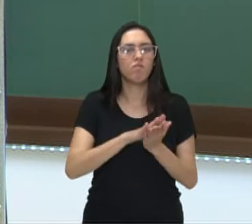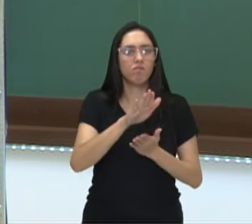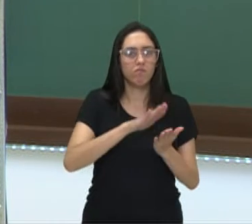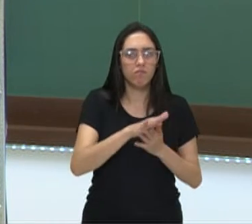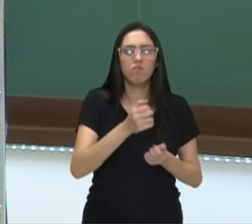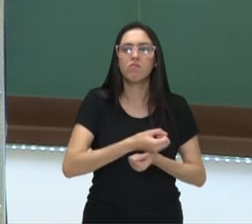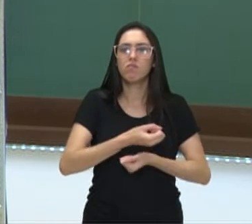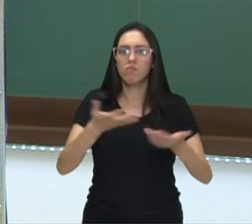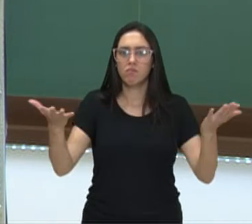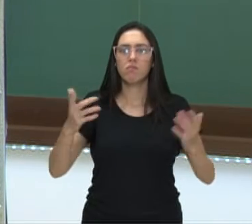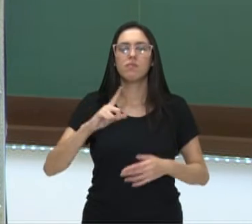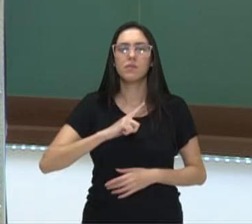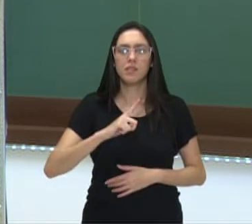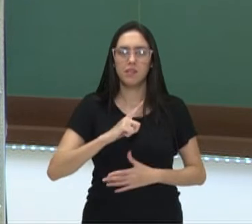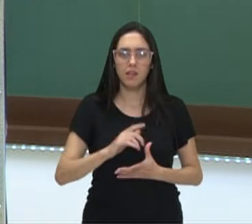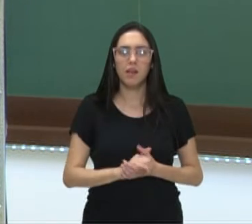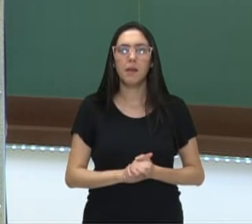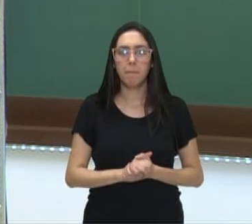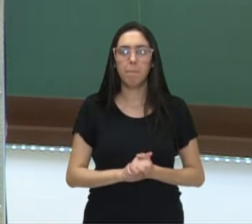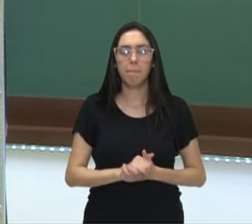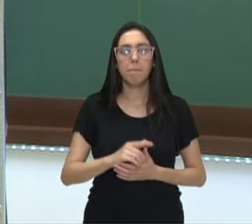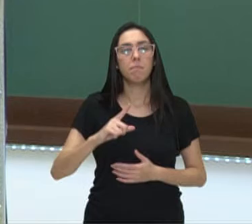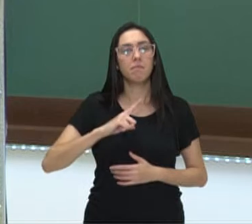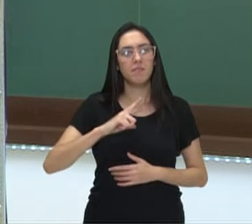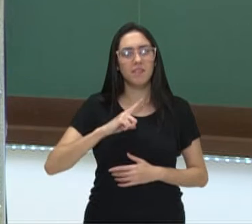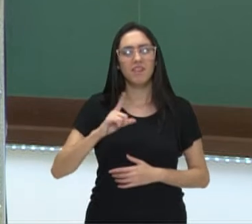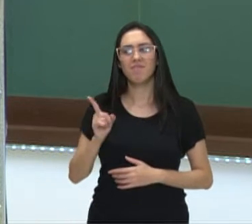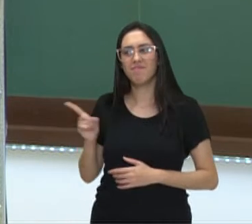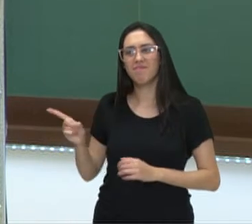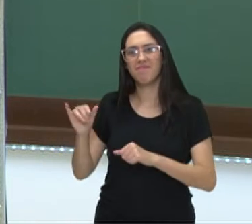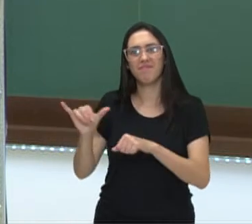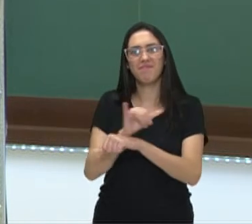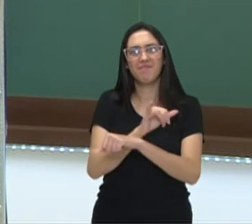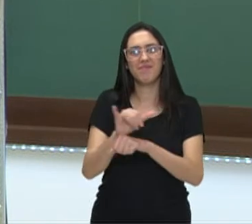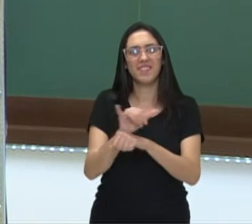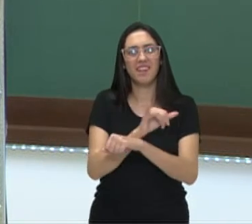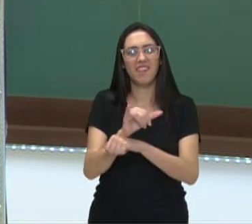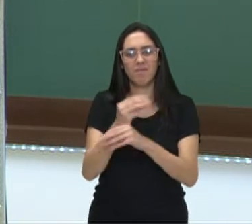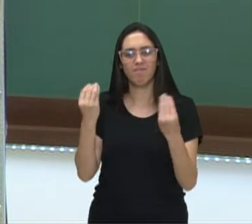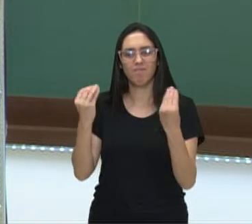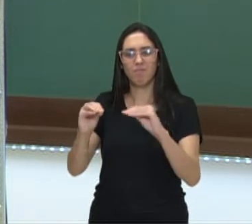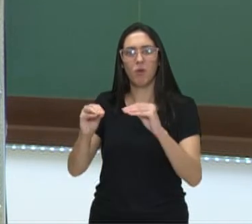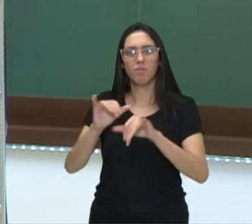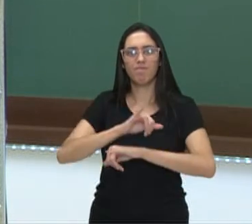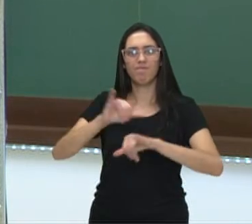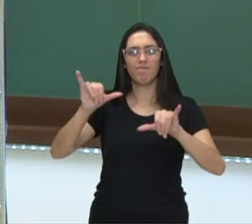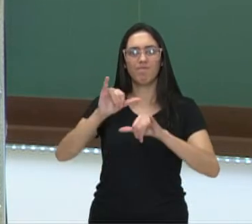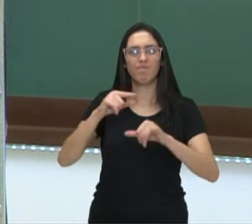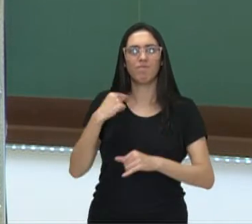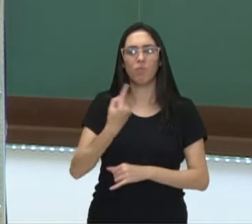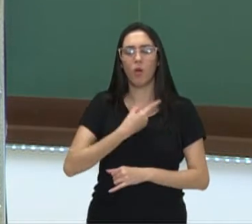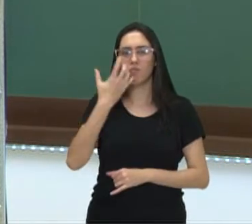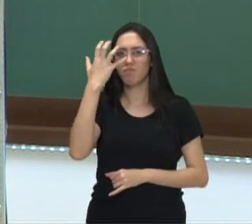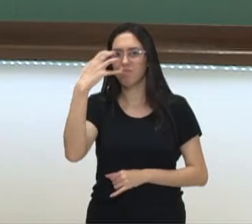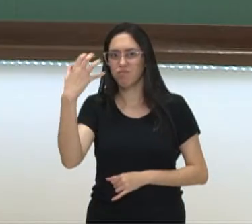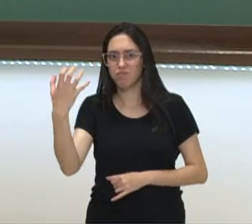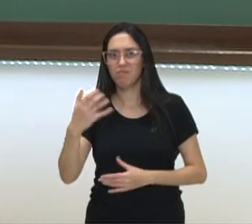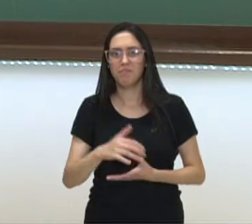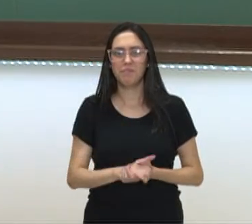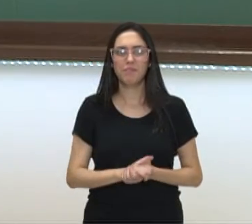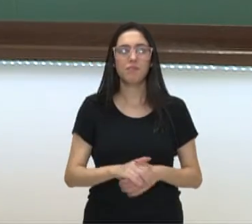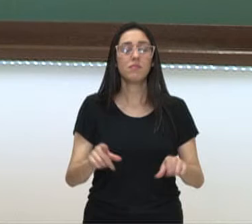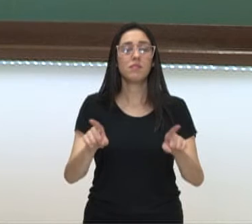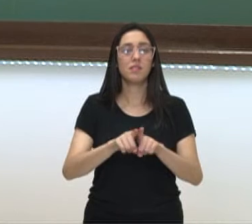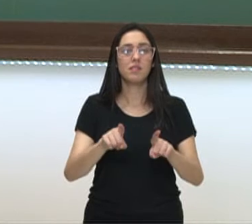circulação bastante grande e se prevalecendo dessas estratégias mercadológicas aqui apresentadas. E também